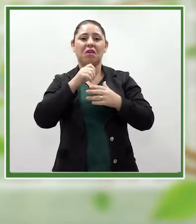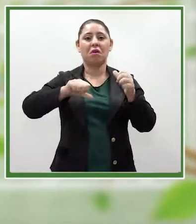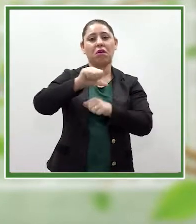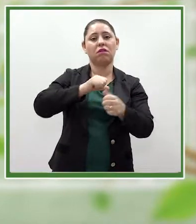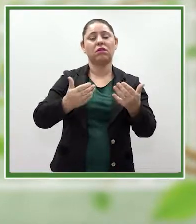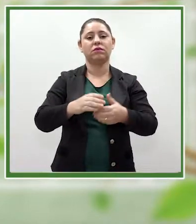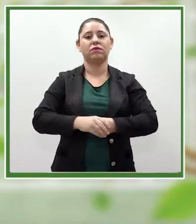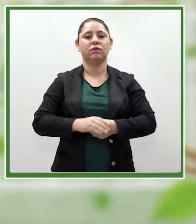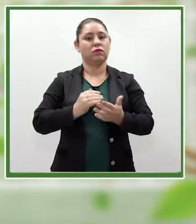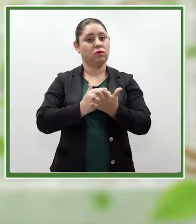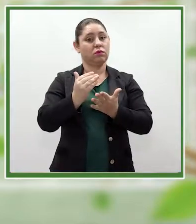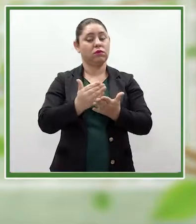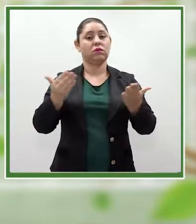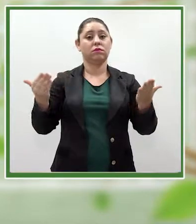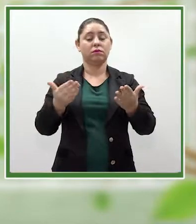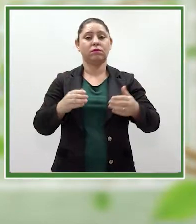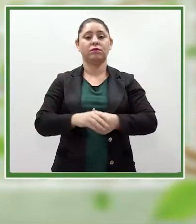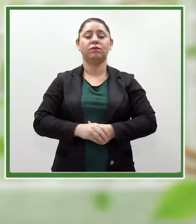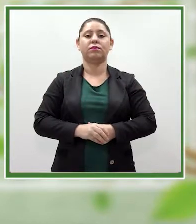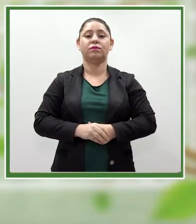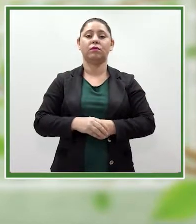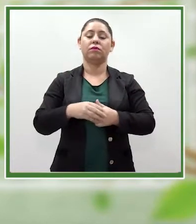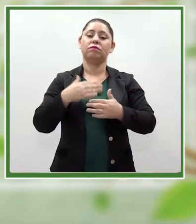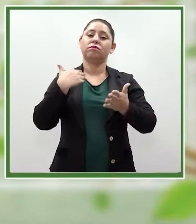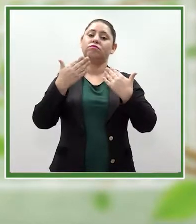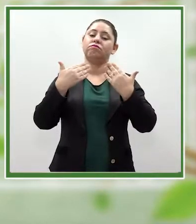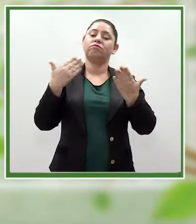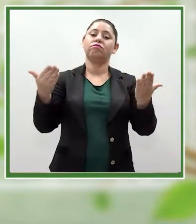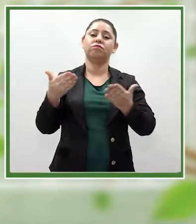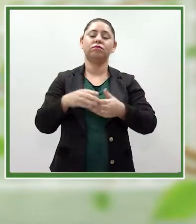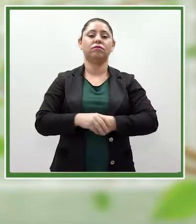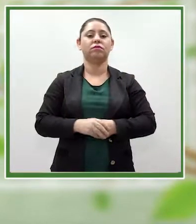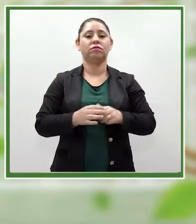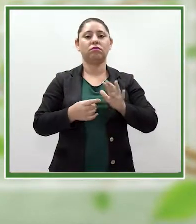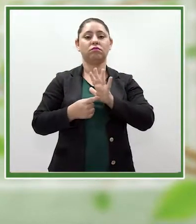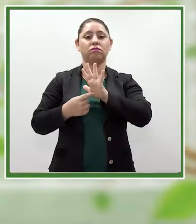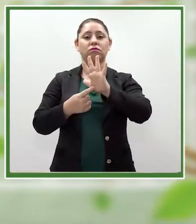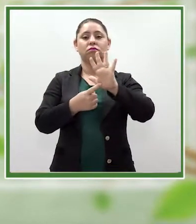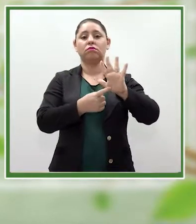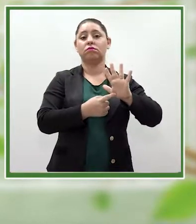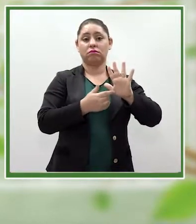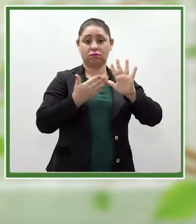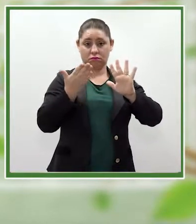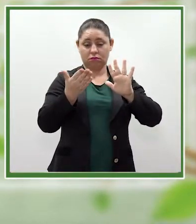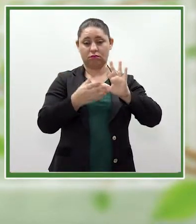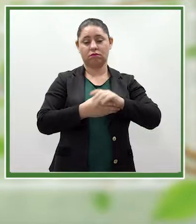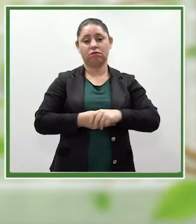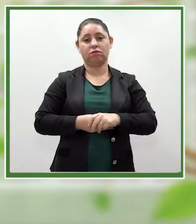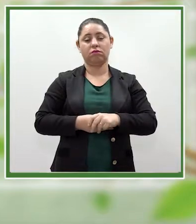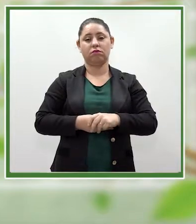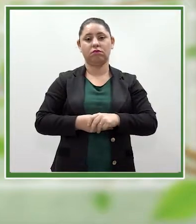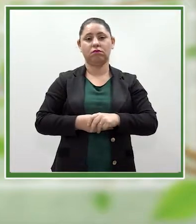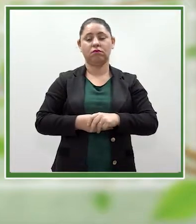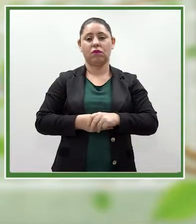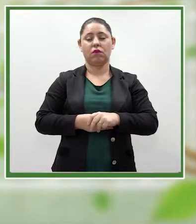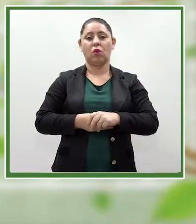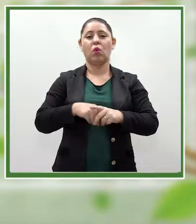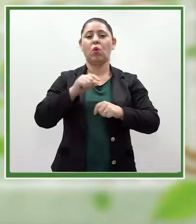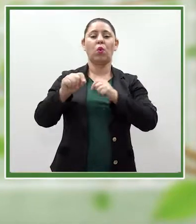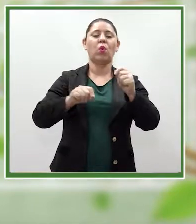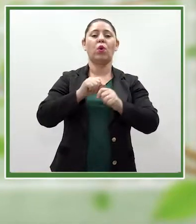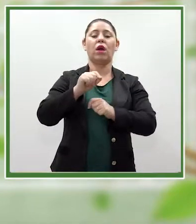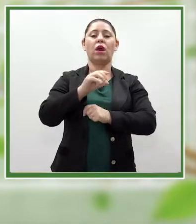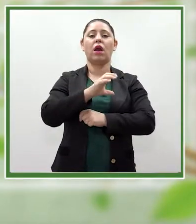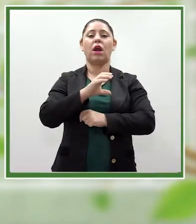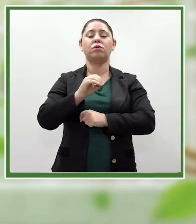Bem, então, para iniciarmos a nossa conversa, eu apresento então para os senhores o nexus